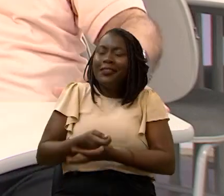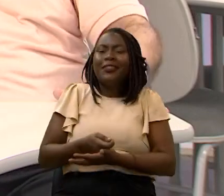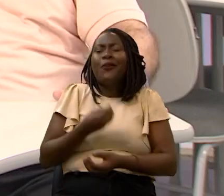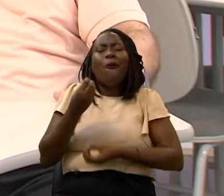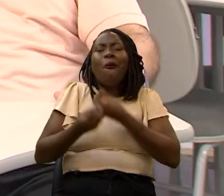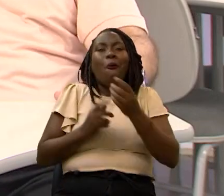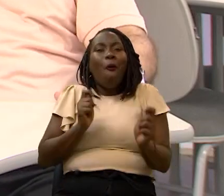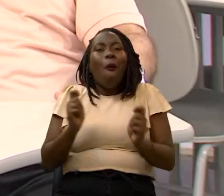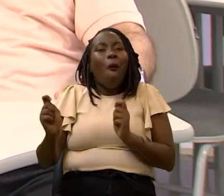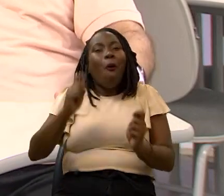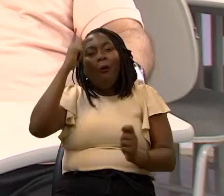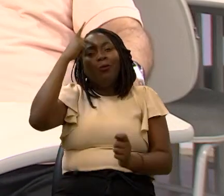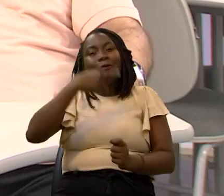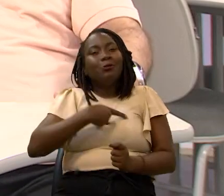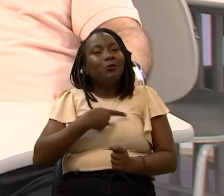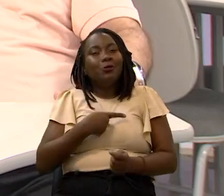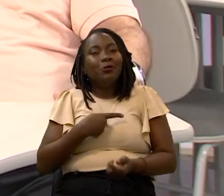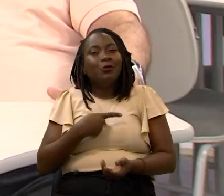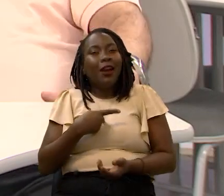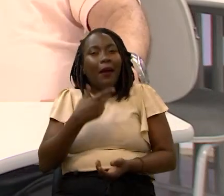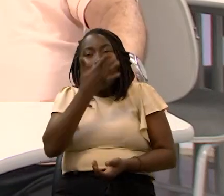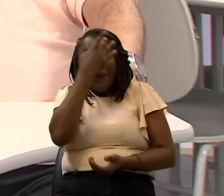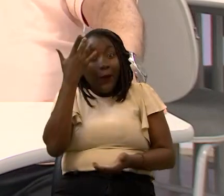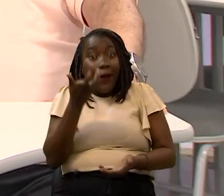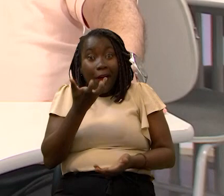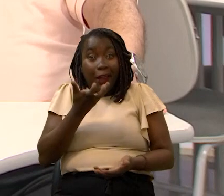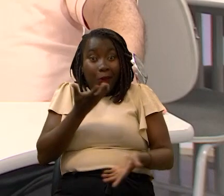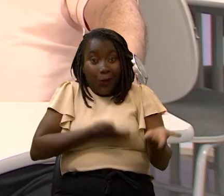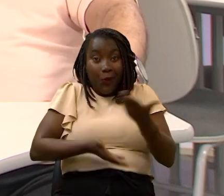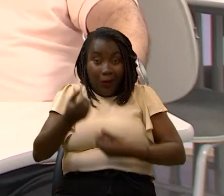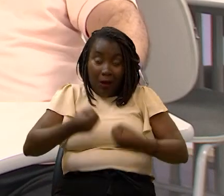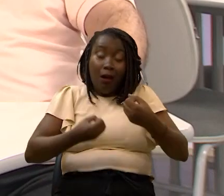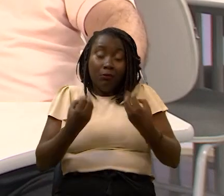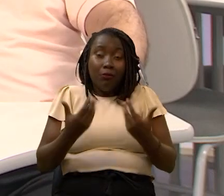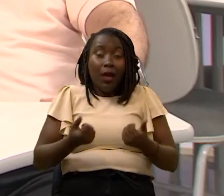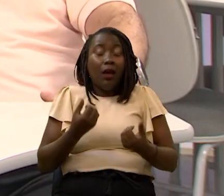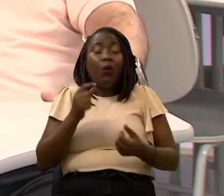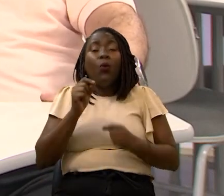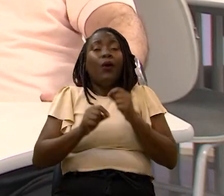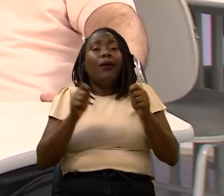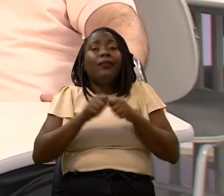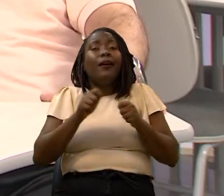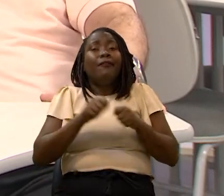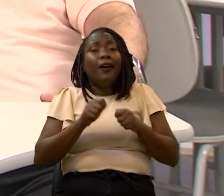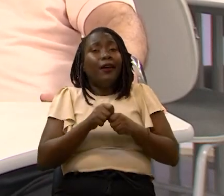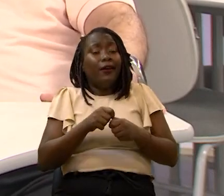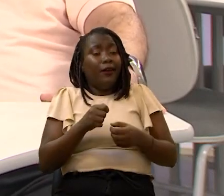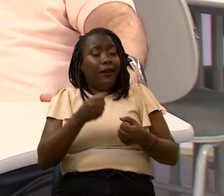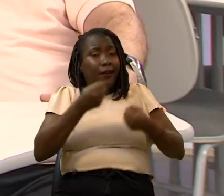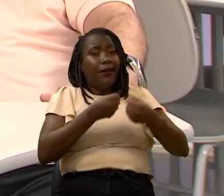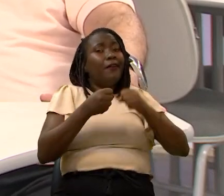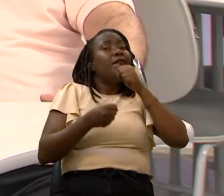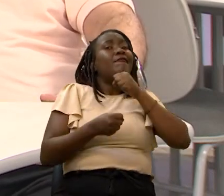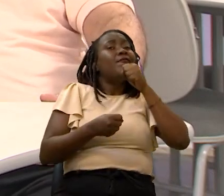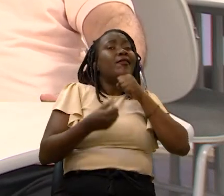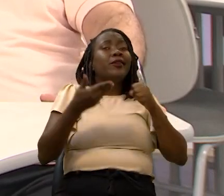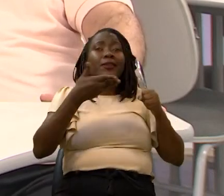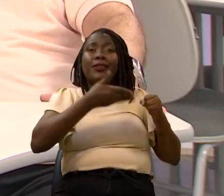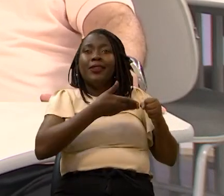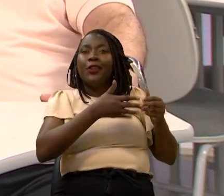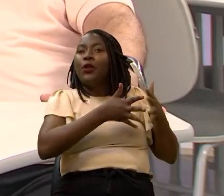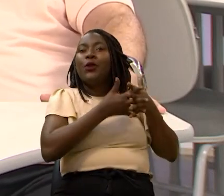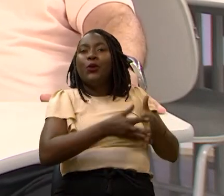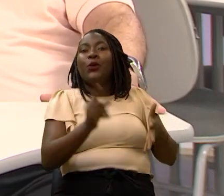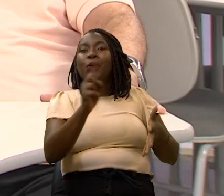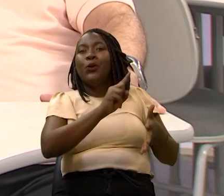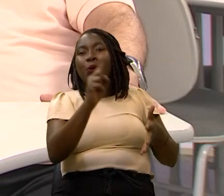novo do carro, tem que ter. Como é que controla isso? Qual que é, por exemplo, a pessoa quer trocar de carro, tudo bem. O que ela pode fazer com o antigo, que é uma